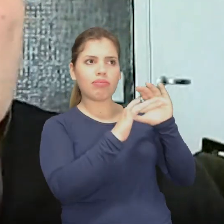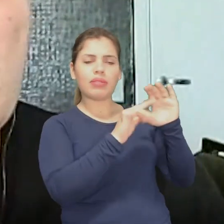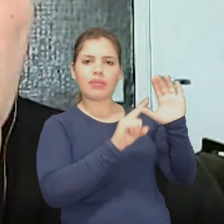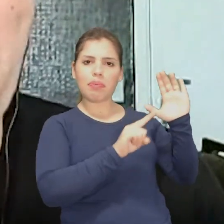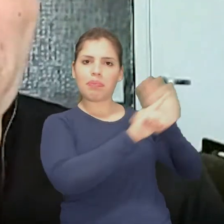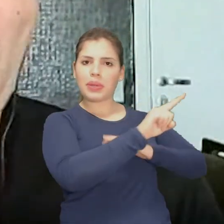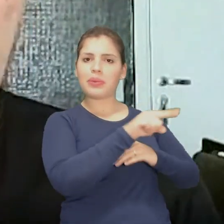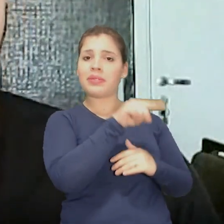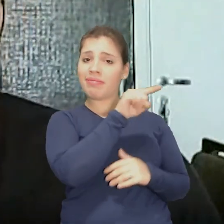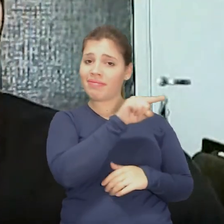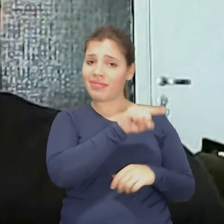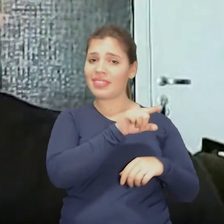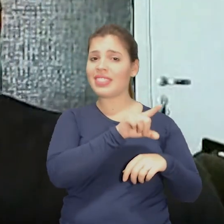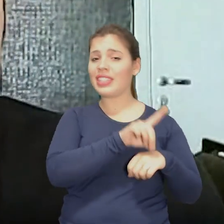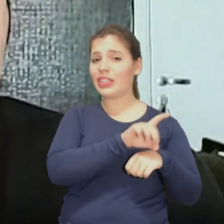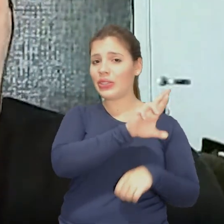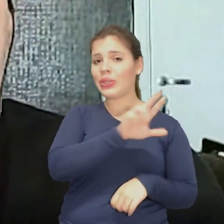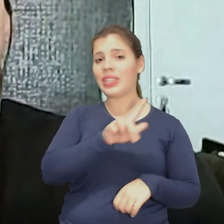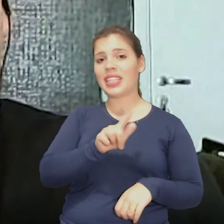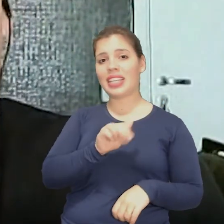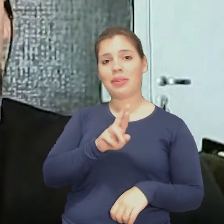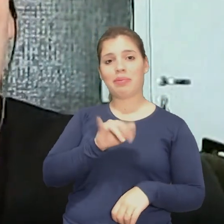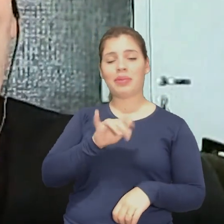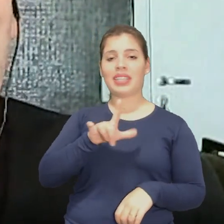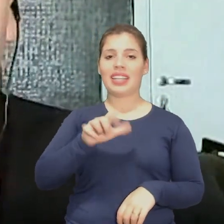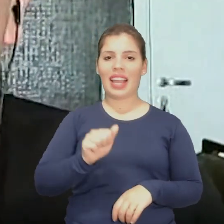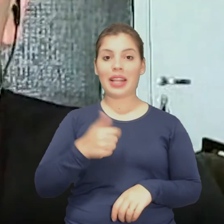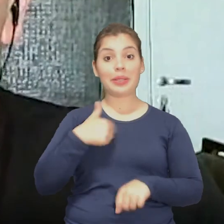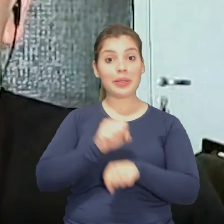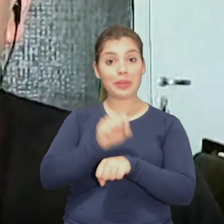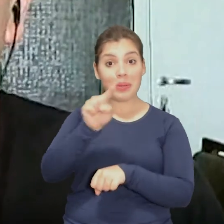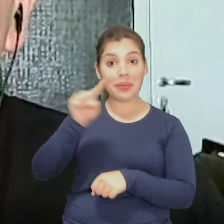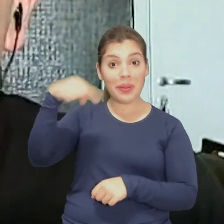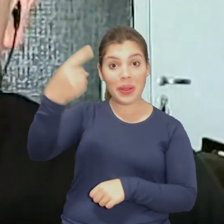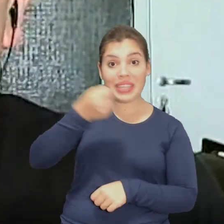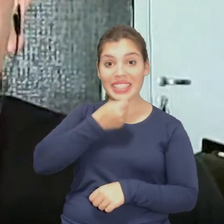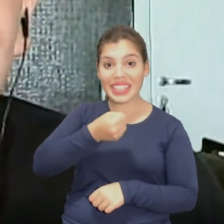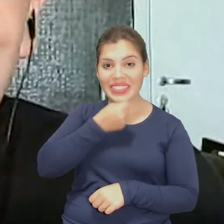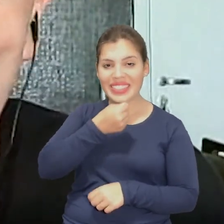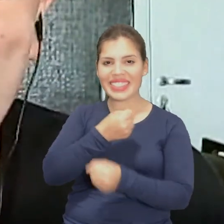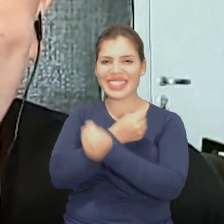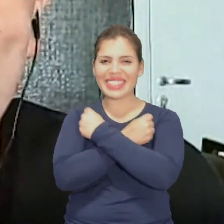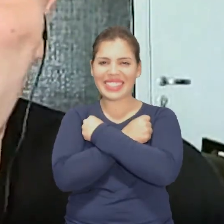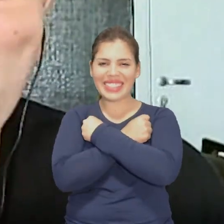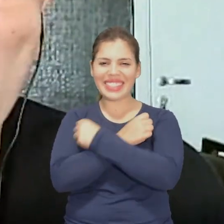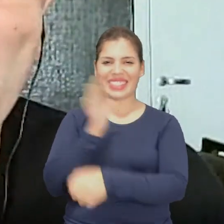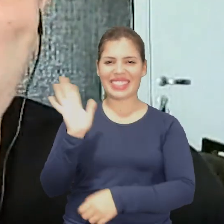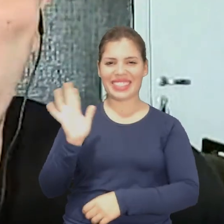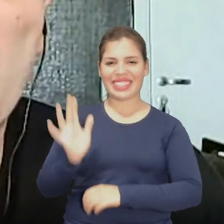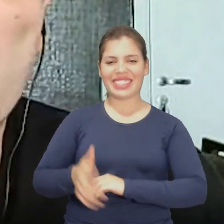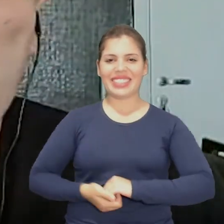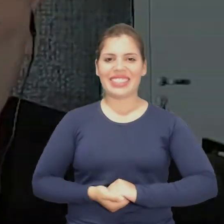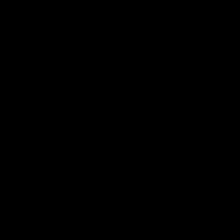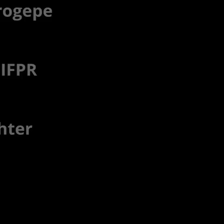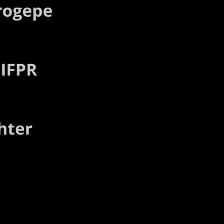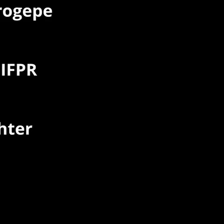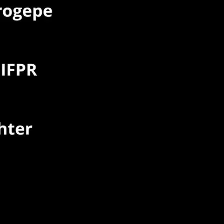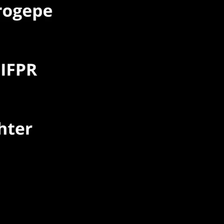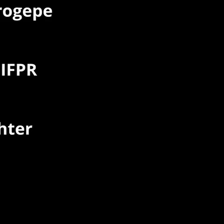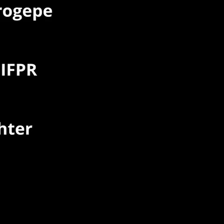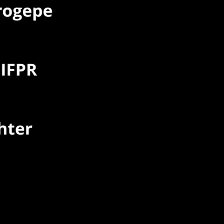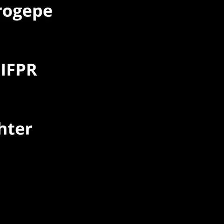suas dúvidas para a doutora Gabriela. E aguardo você na nossa próxima entrevista. Grande abraço!